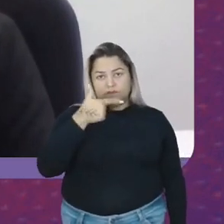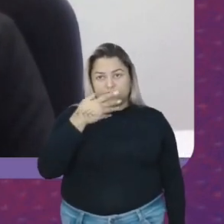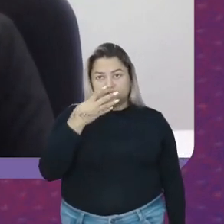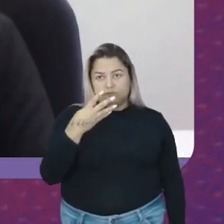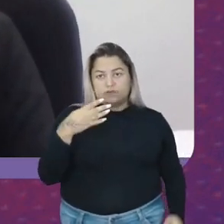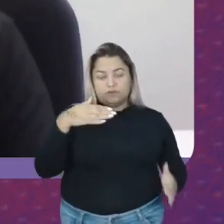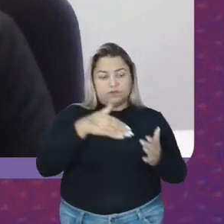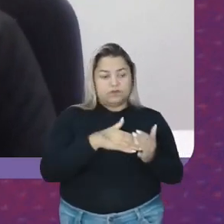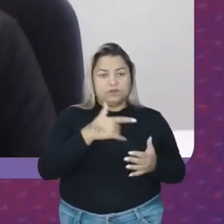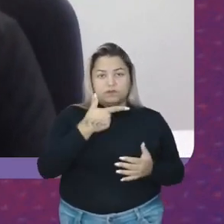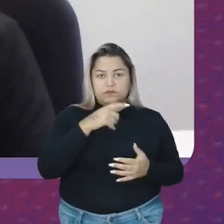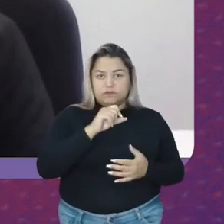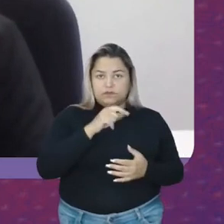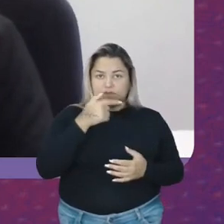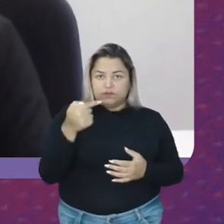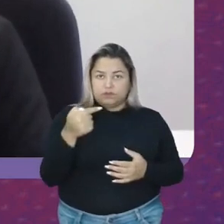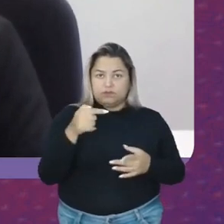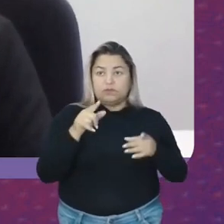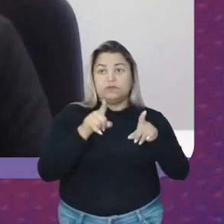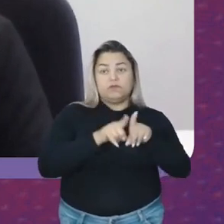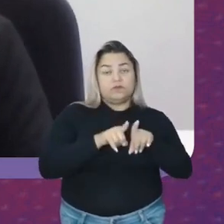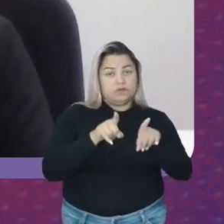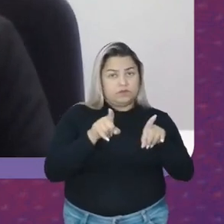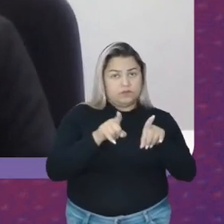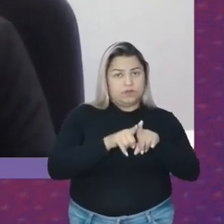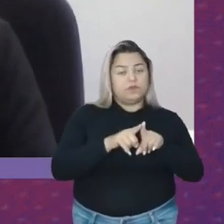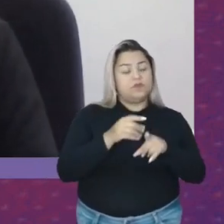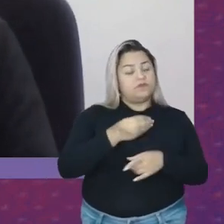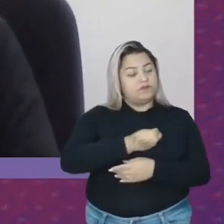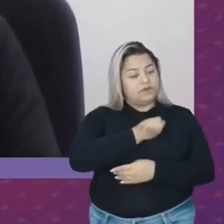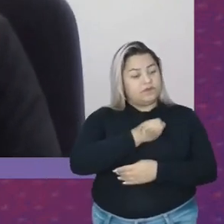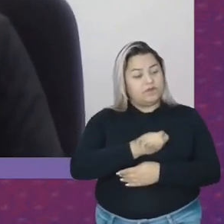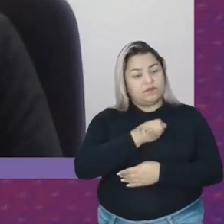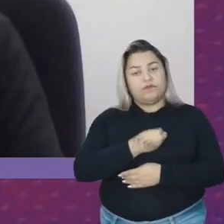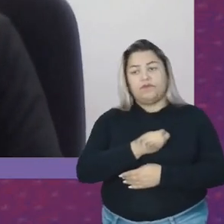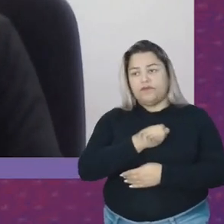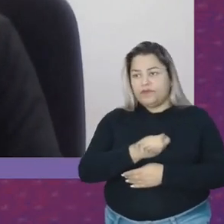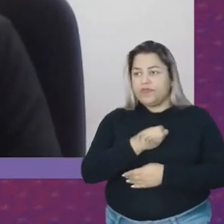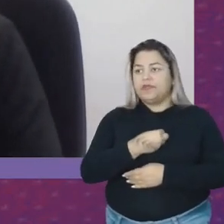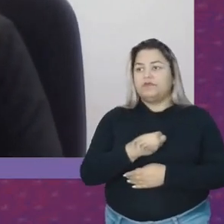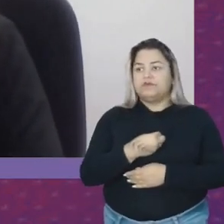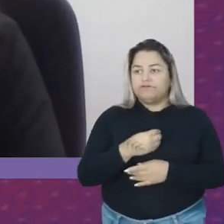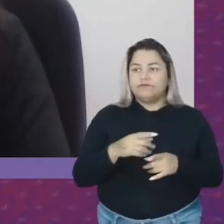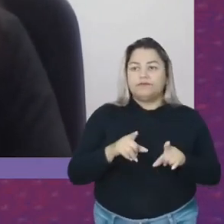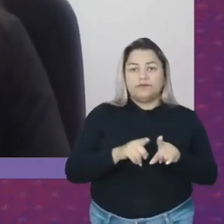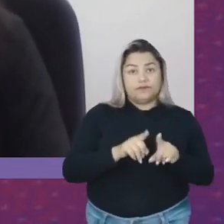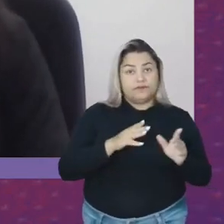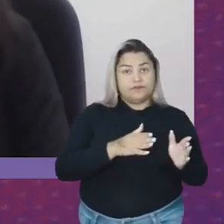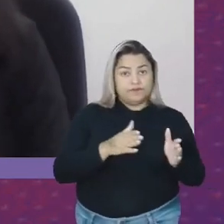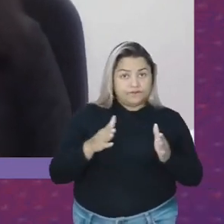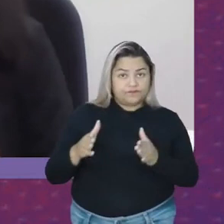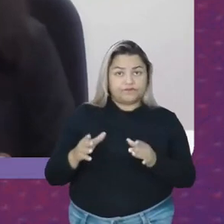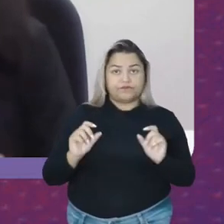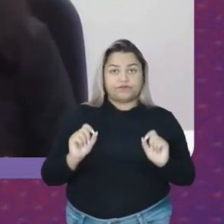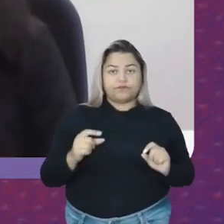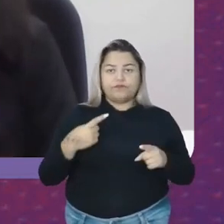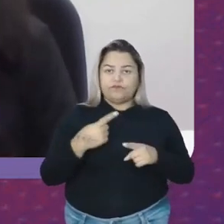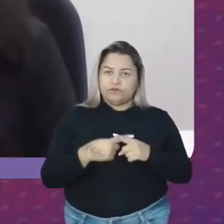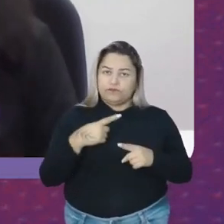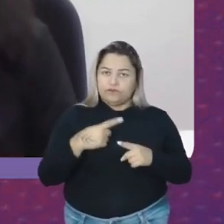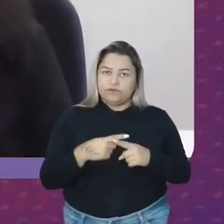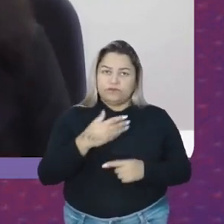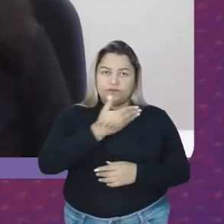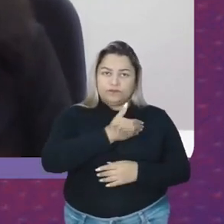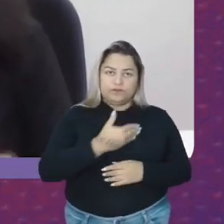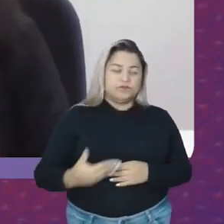2024-2027. Nós estamos vivendo intensamente, né, esse processo, porque o governo teve o seu